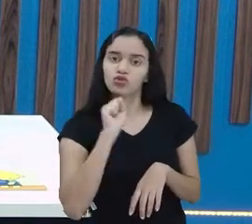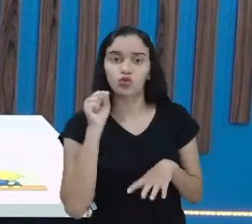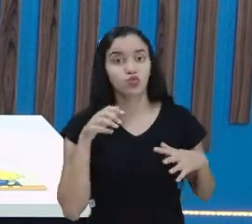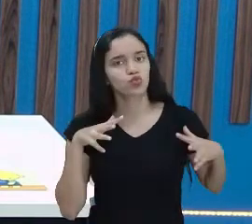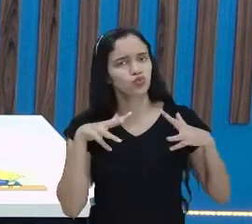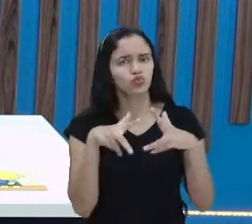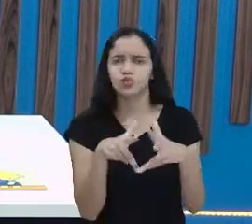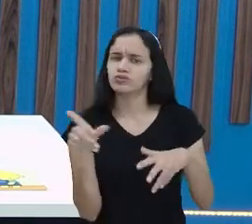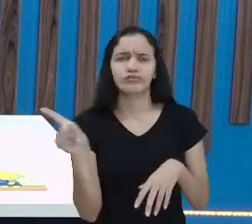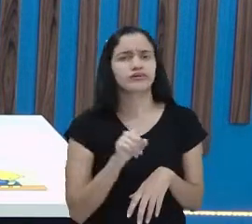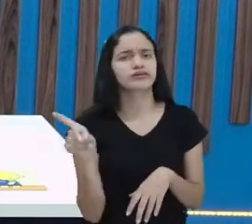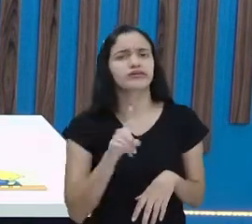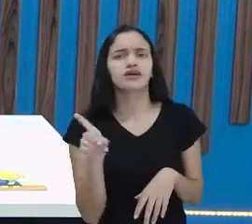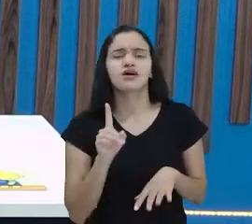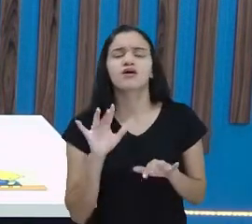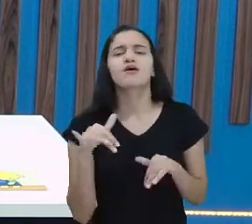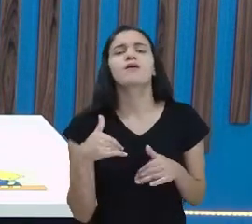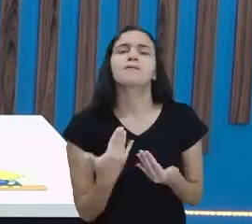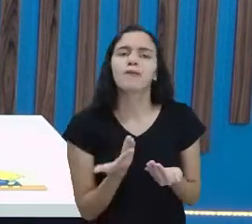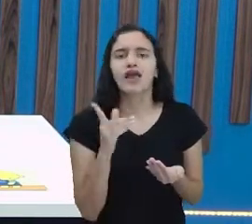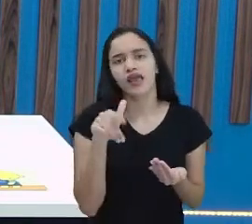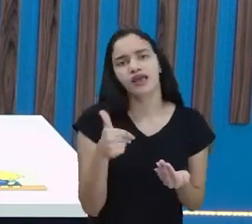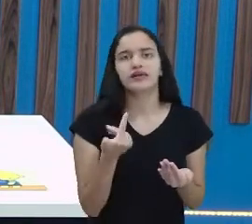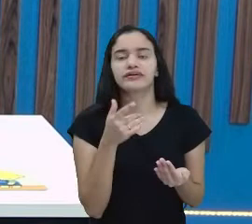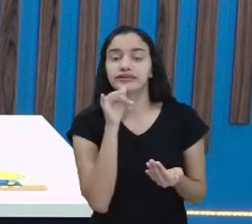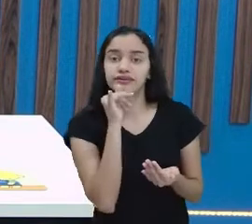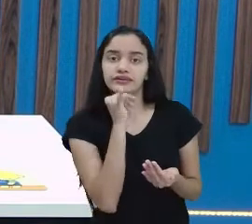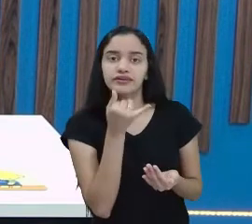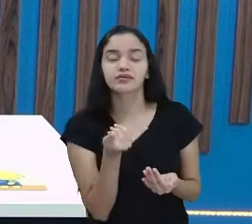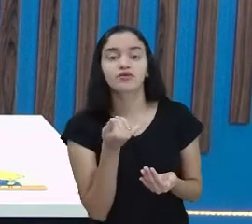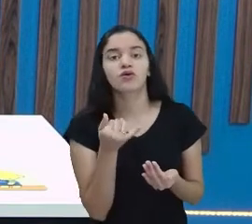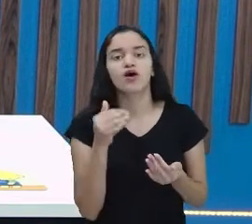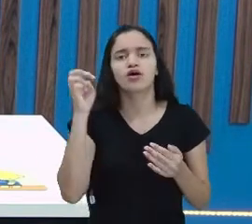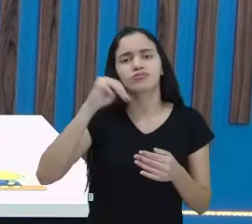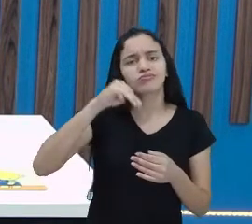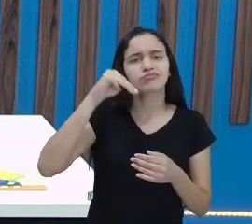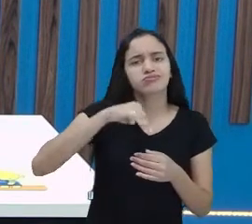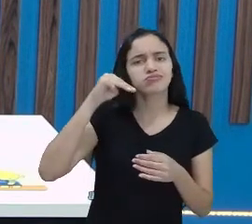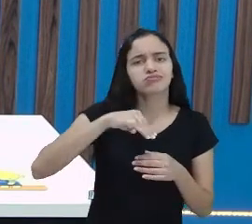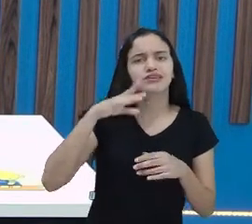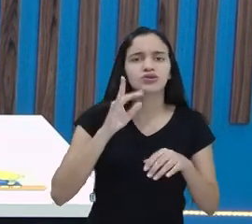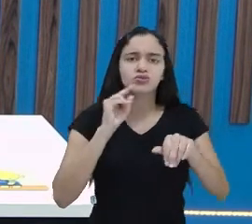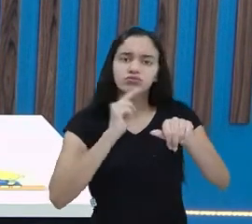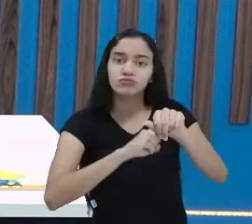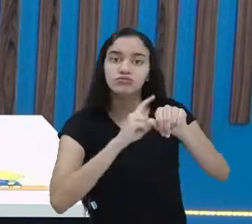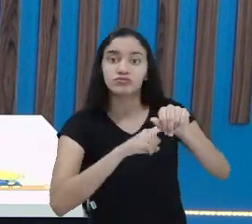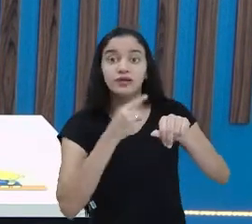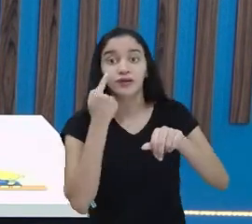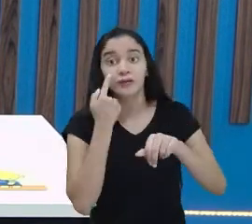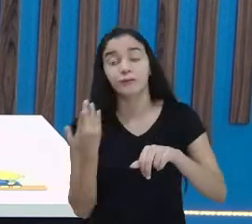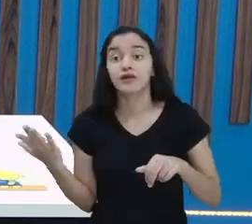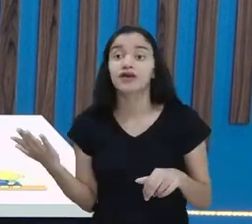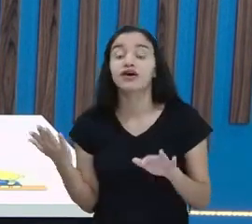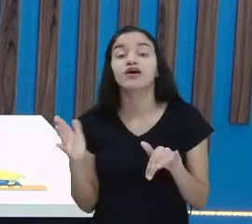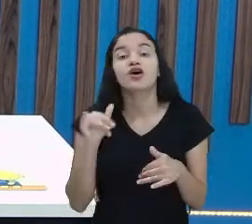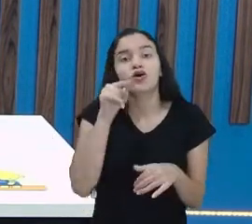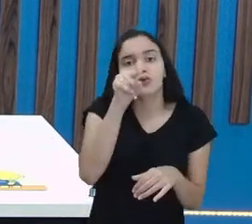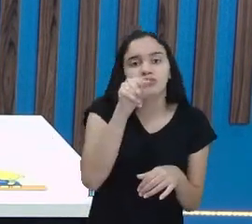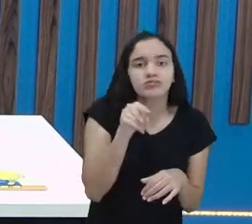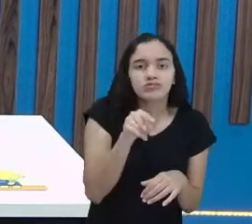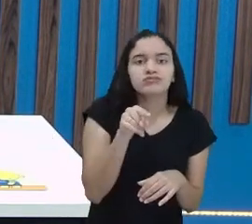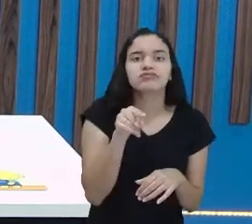que contam os segundos, às vezes ele passa, né? Vai passando os minutos sem contar nesses pontinhos. Quando esses pontinhos